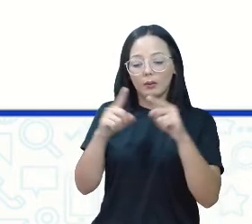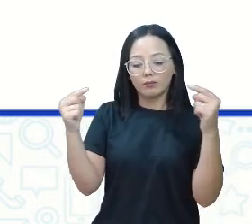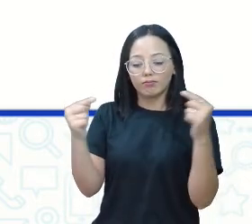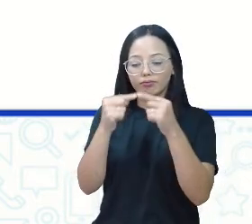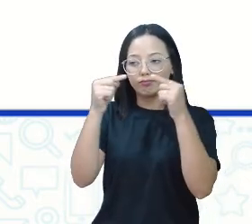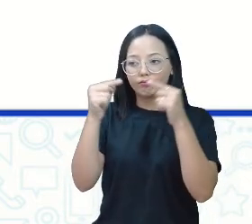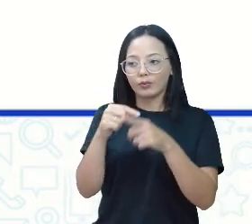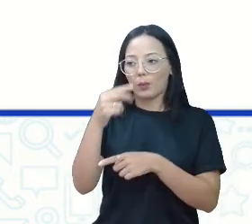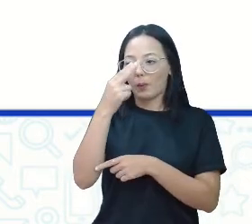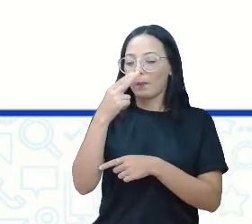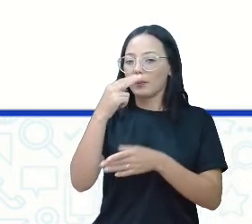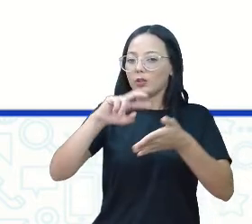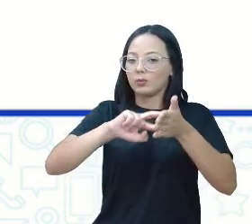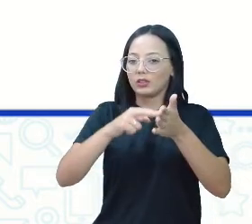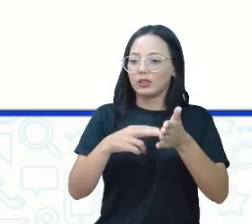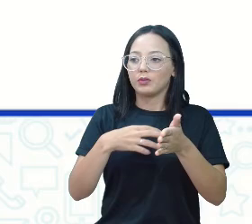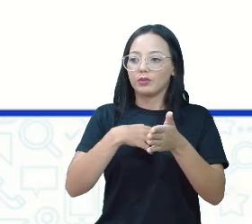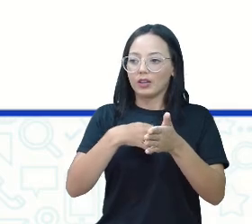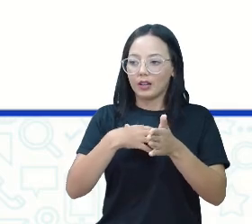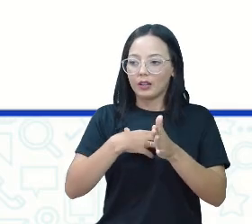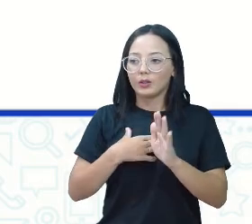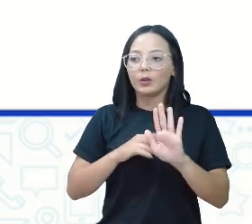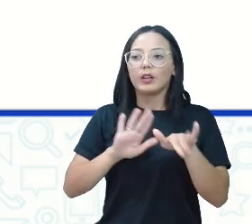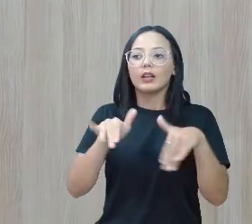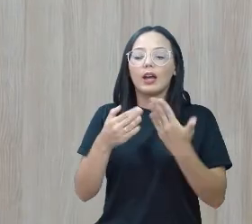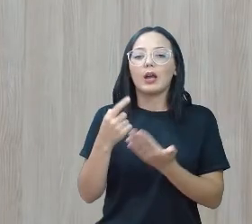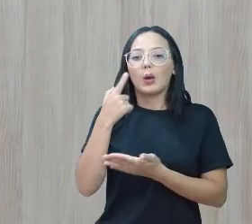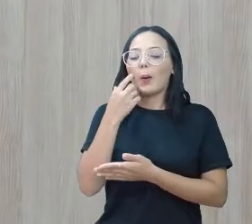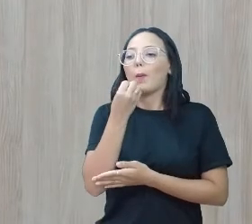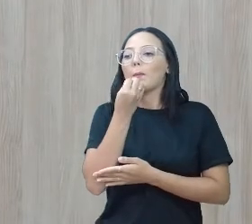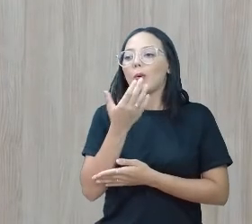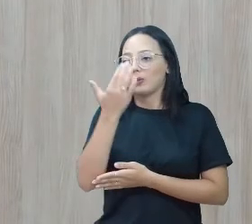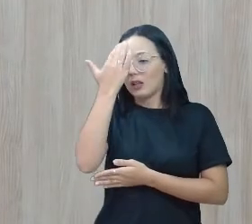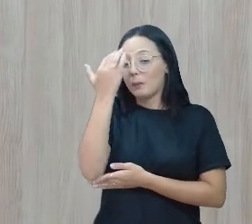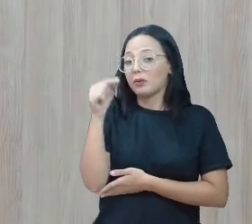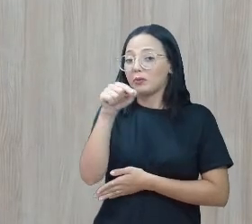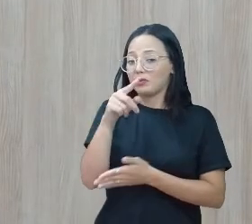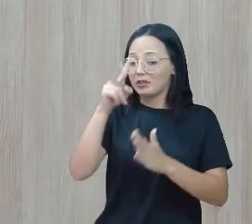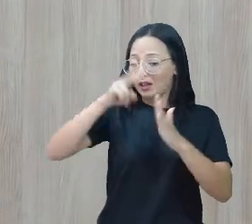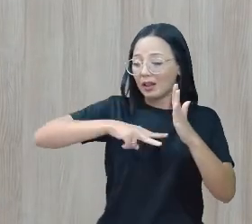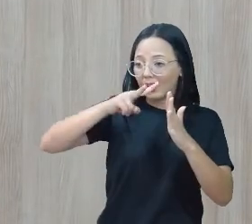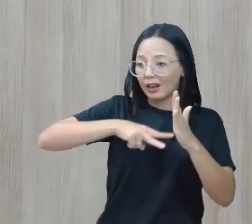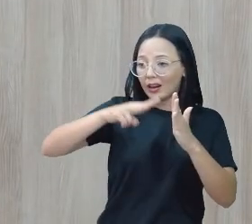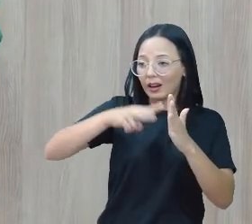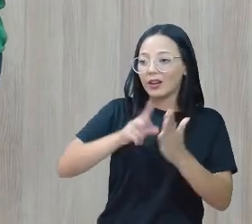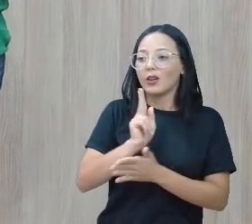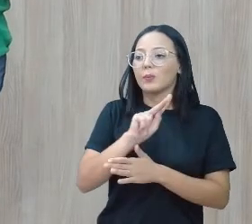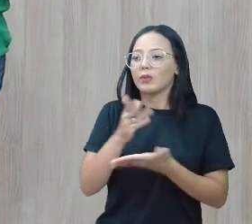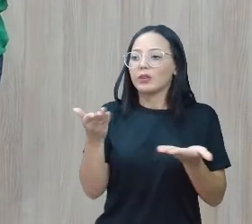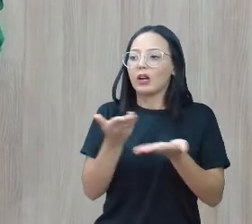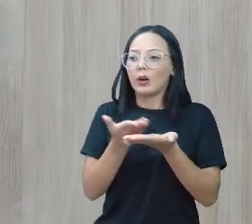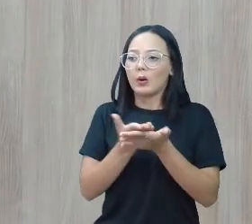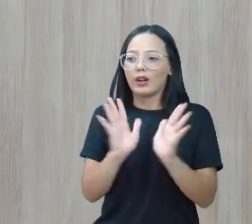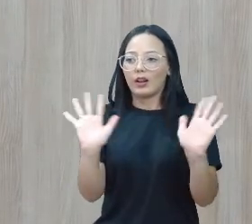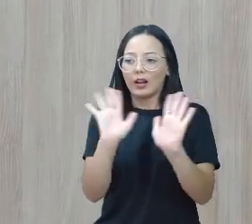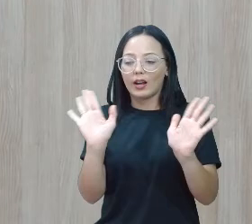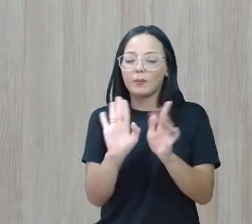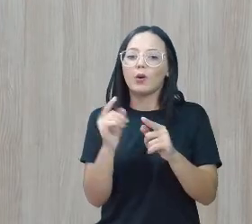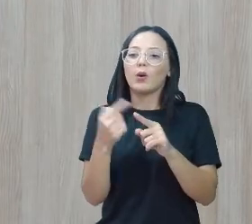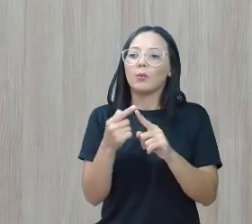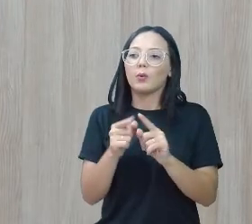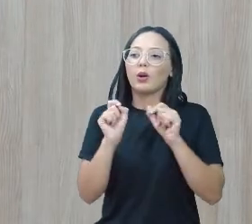cartada. É o mesmo valor semântico. E aí, muito bom saber, Maria, que você está lendo. Professora Camila, se despede aí, já que